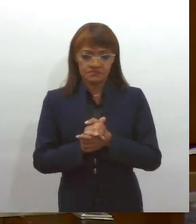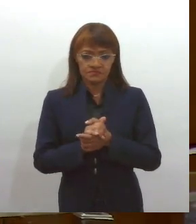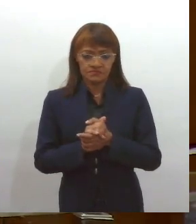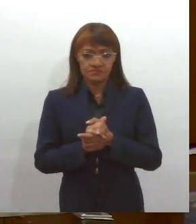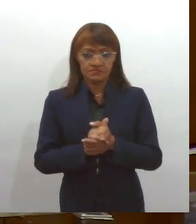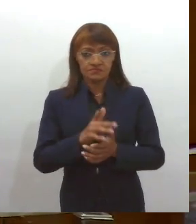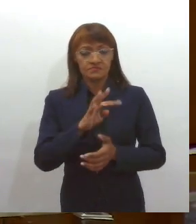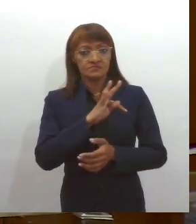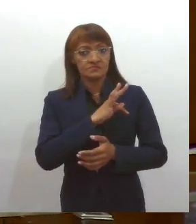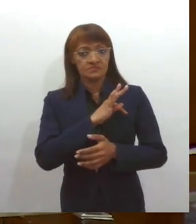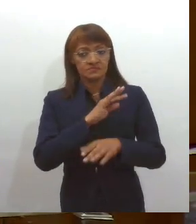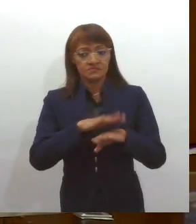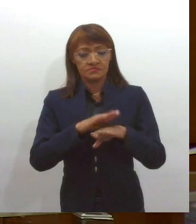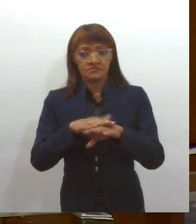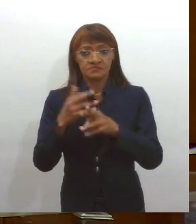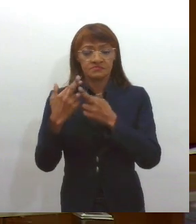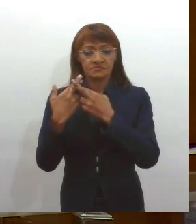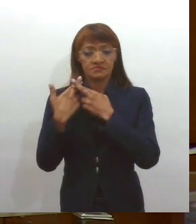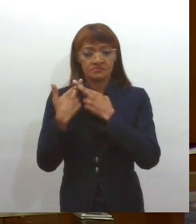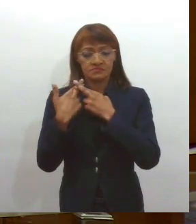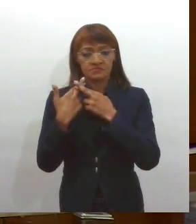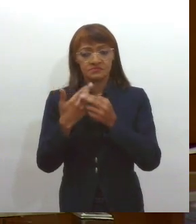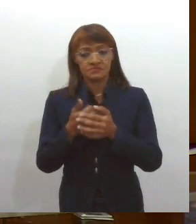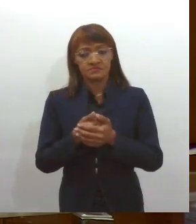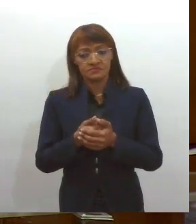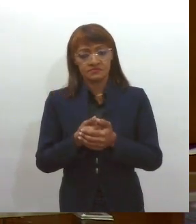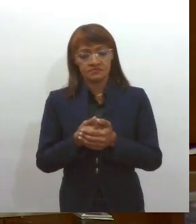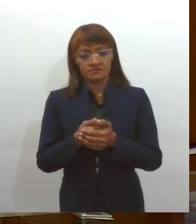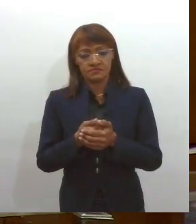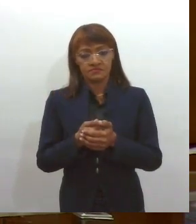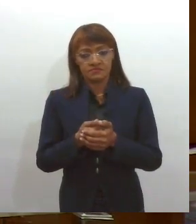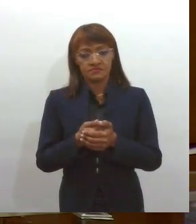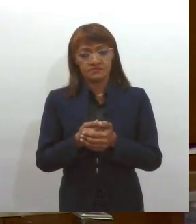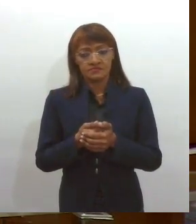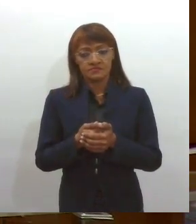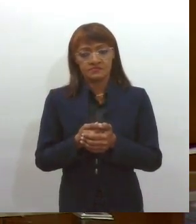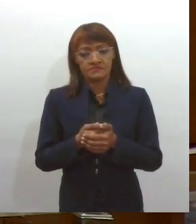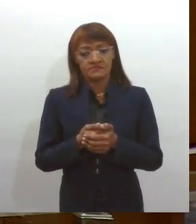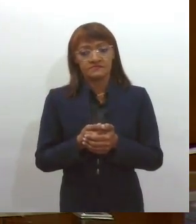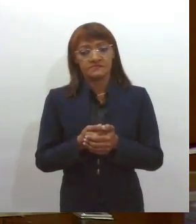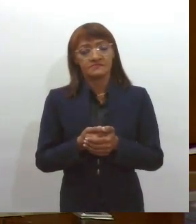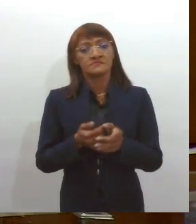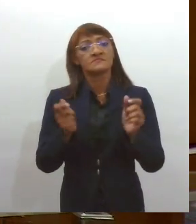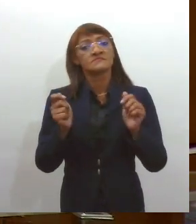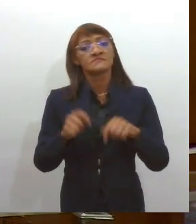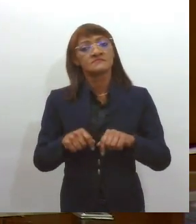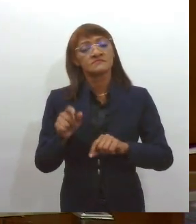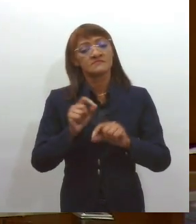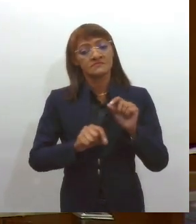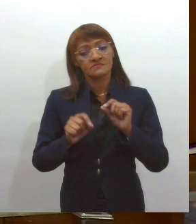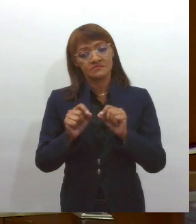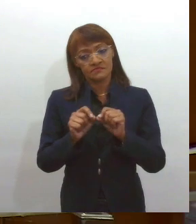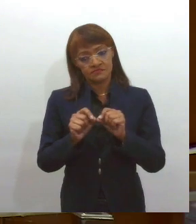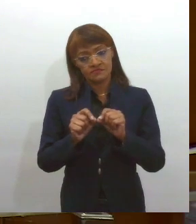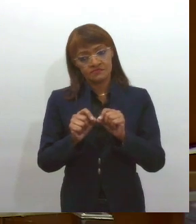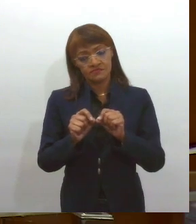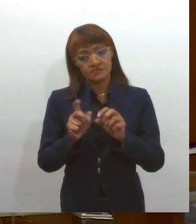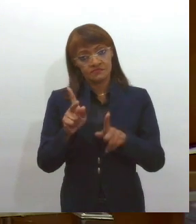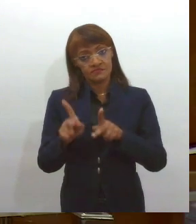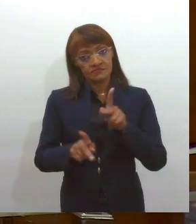eh eh dar um laudo né para que a população que ali transita que ali